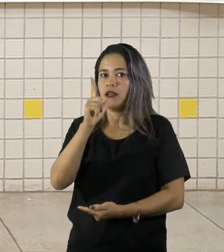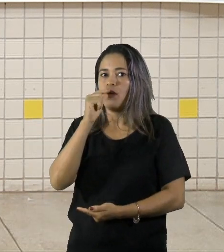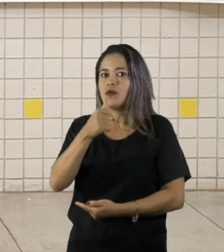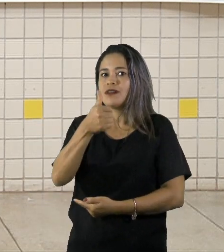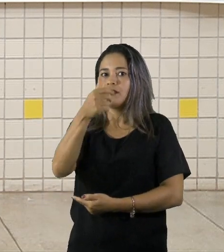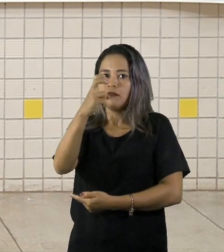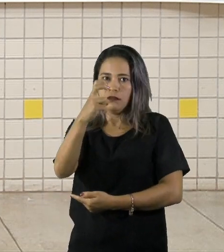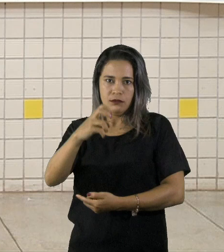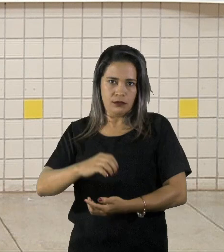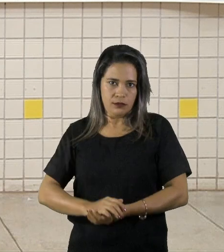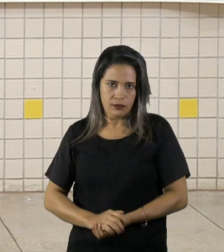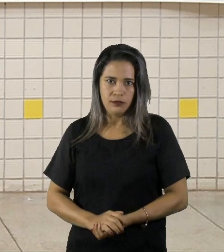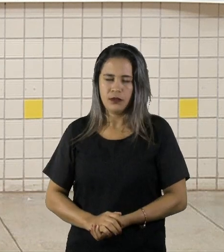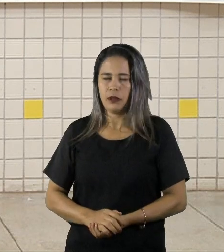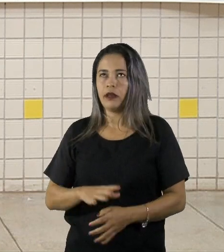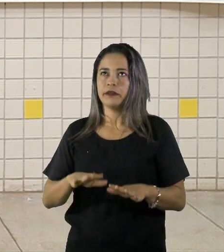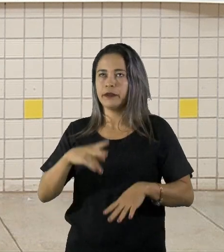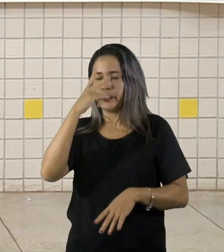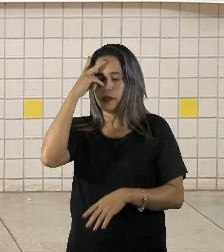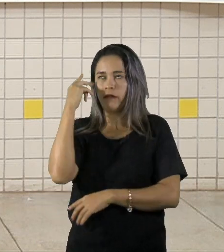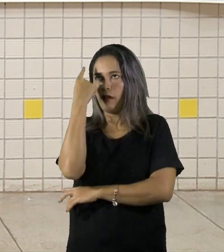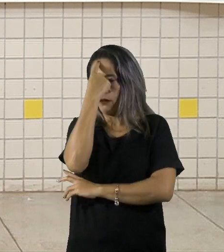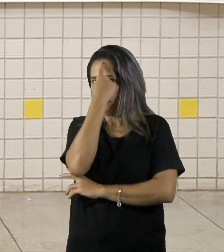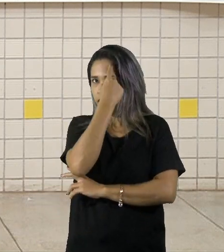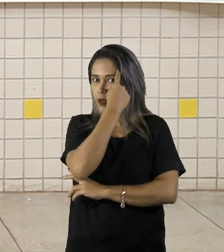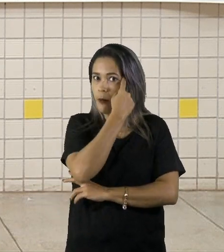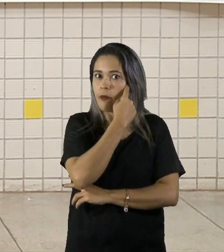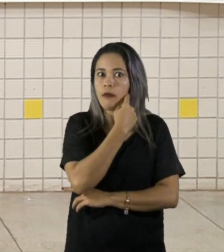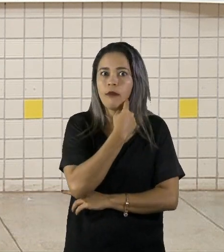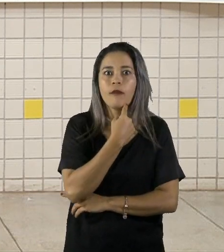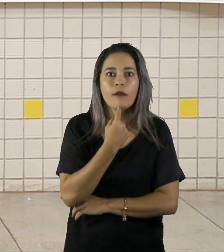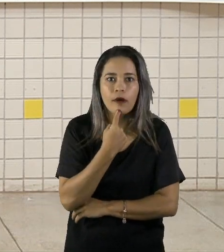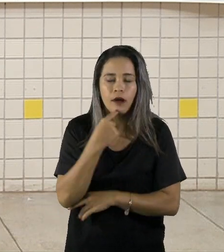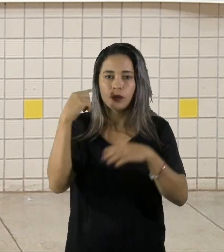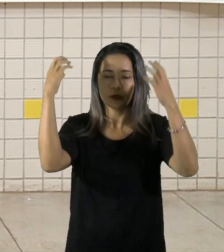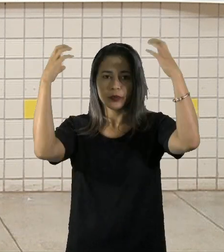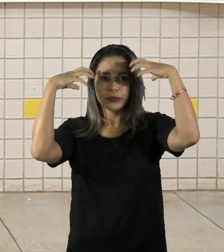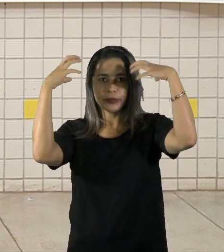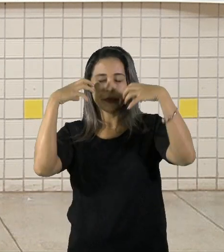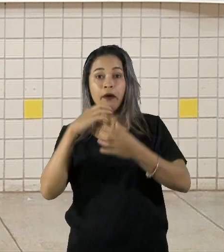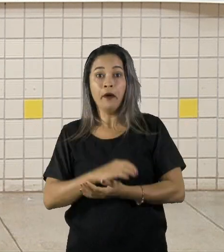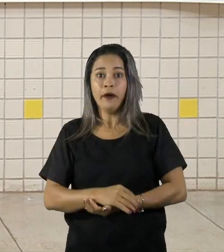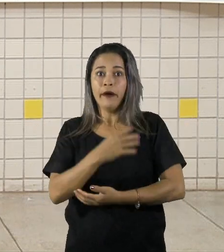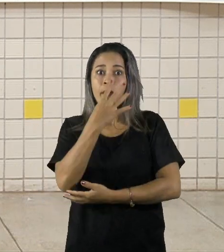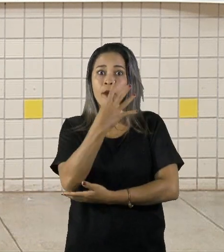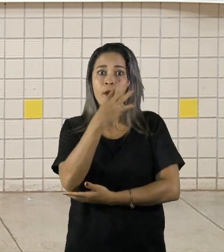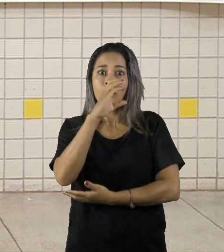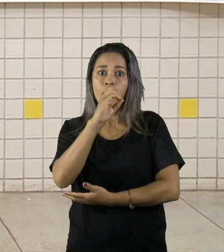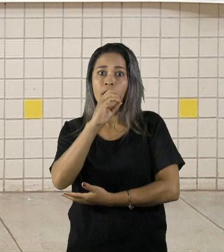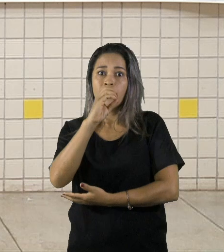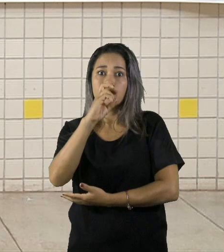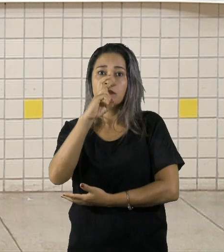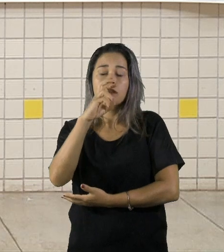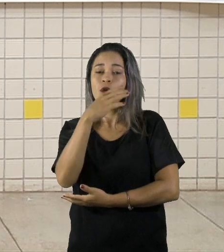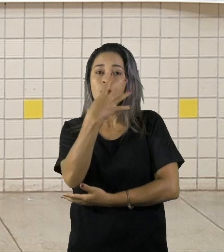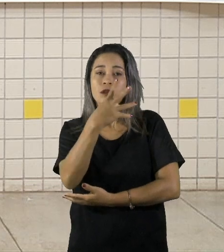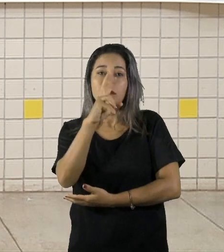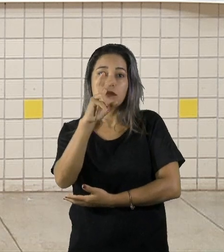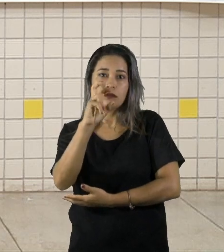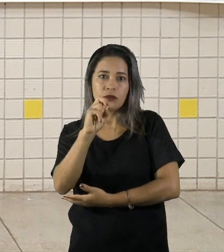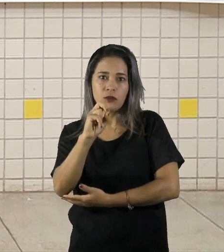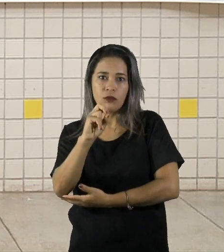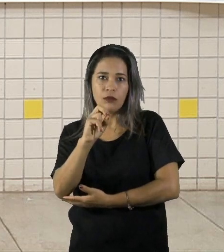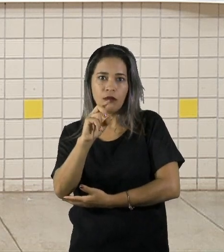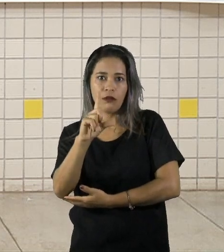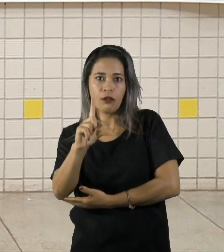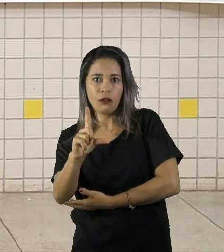lá meia hora no banho. Se uma pessoa fica meia hora no banho, ela consome 450 litros de água, se